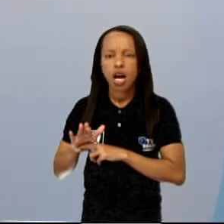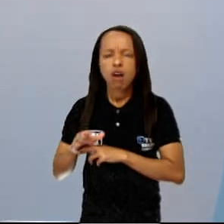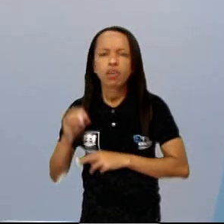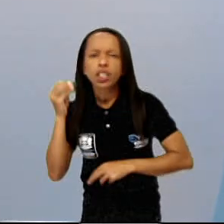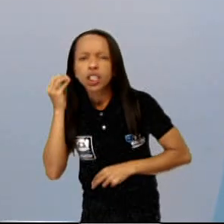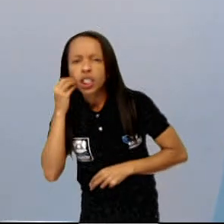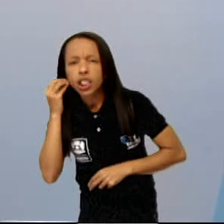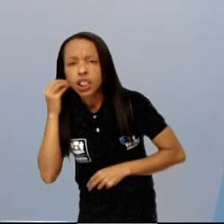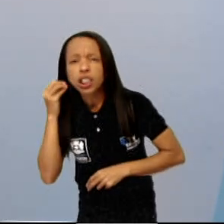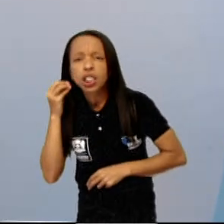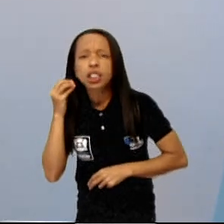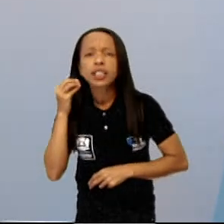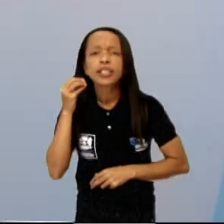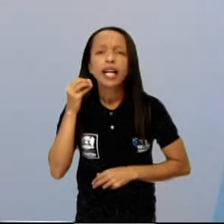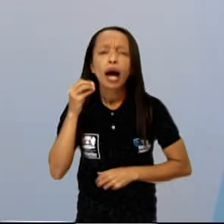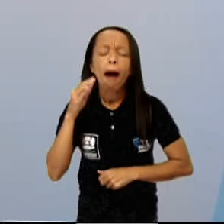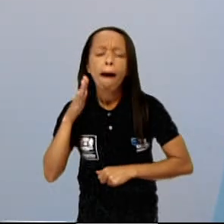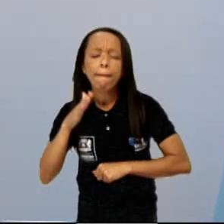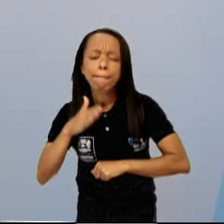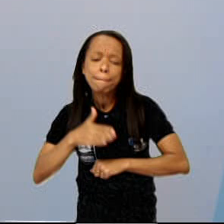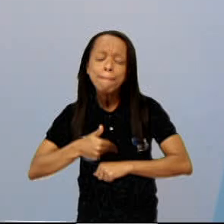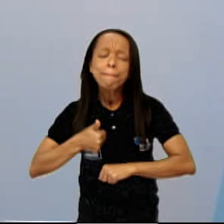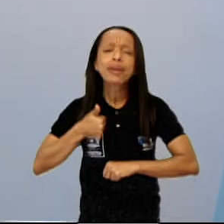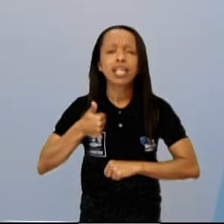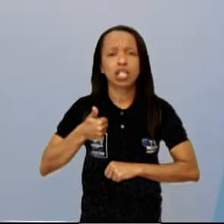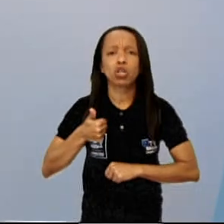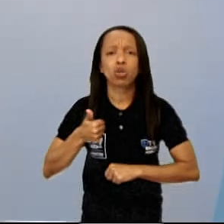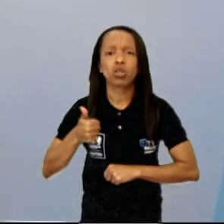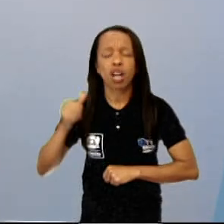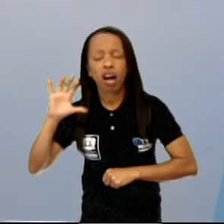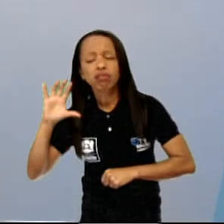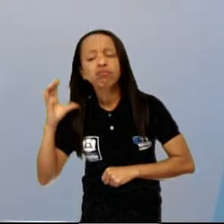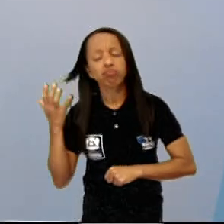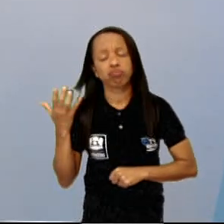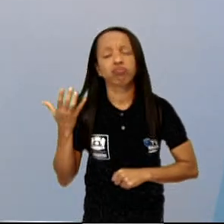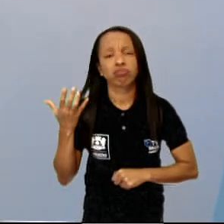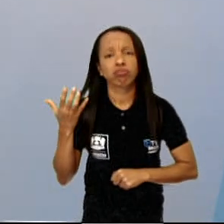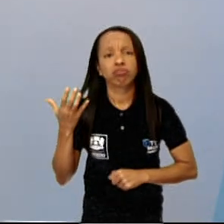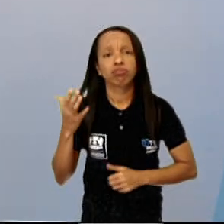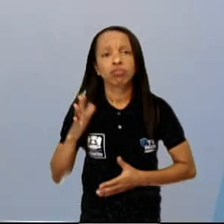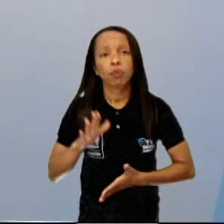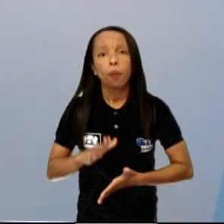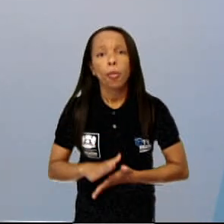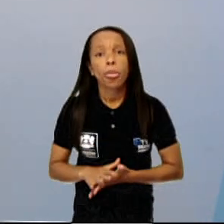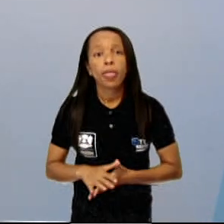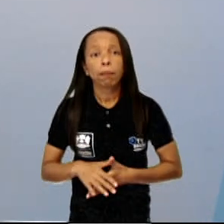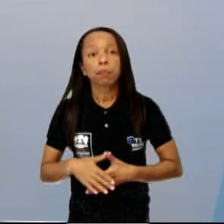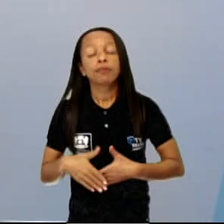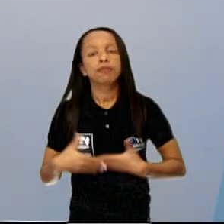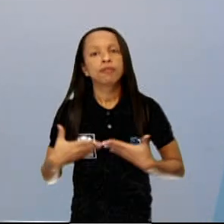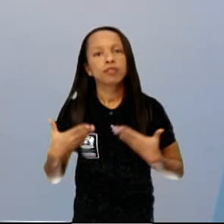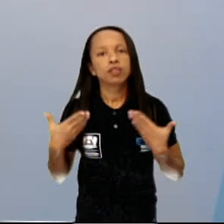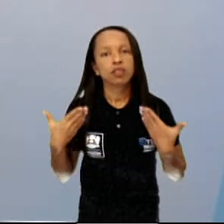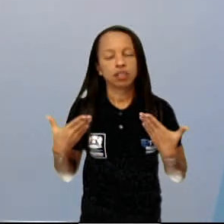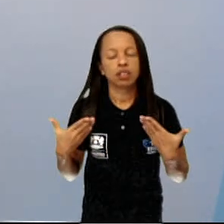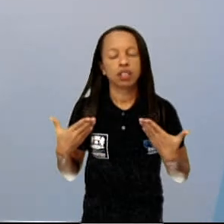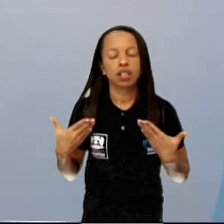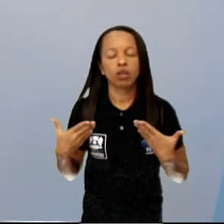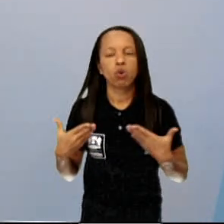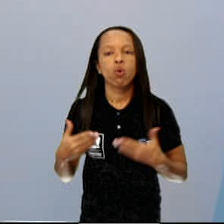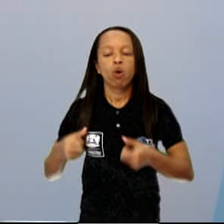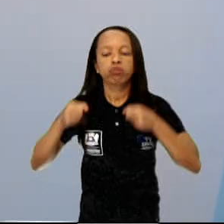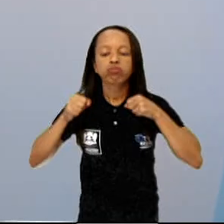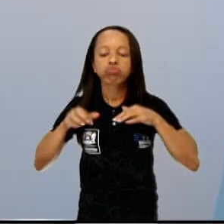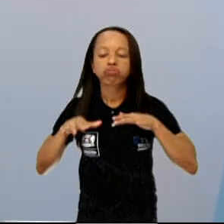ter o desenho da revolução. Ela vai acontecer quando essa assembleia é convocada e a partir